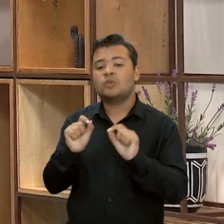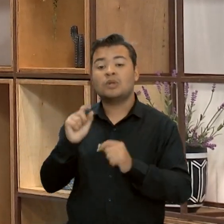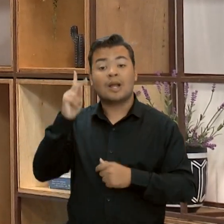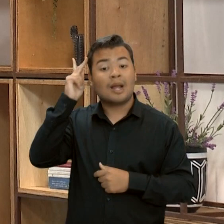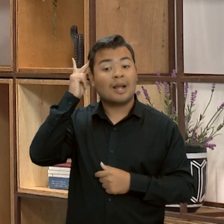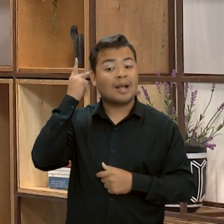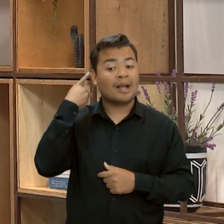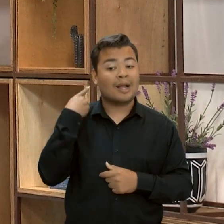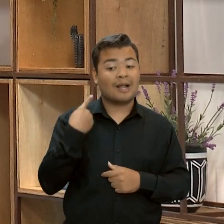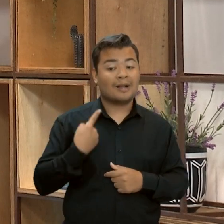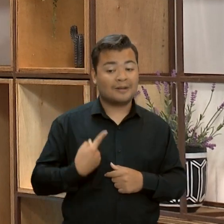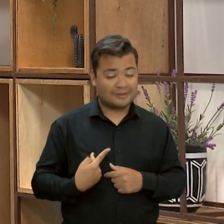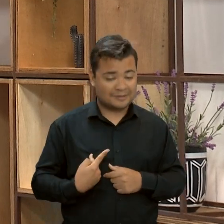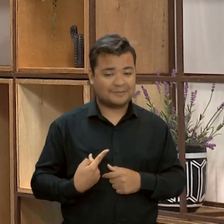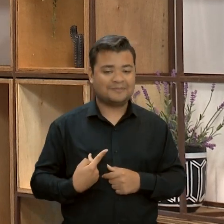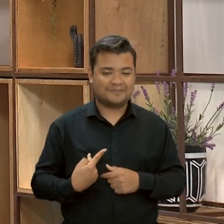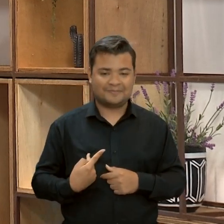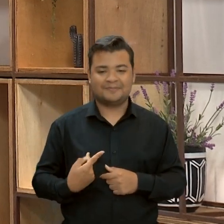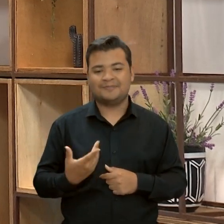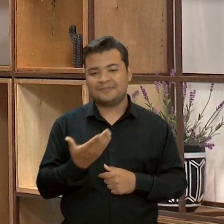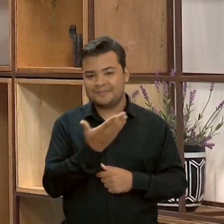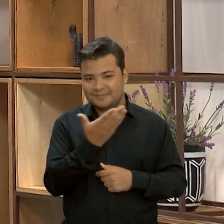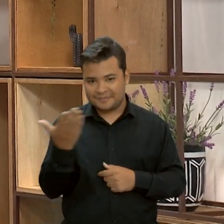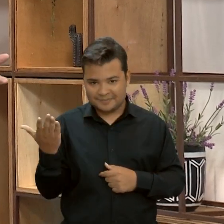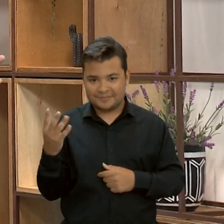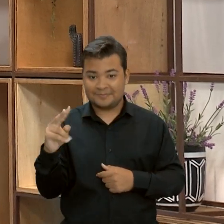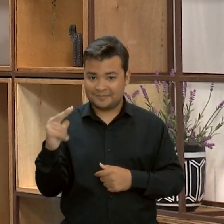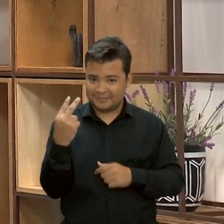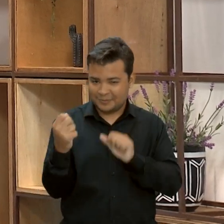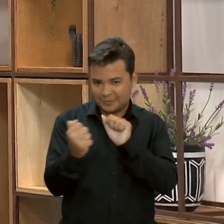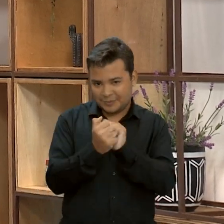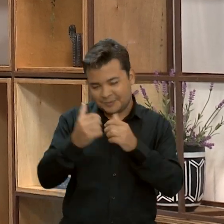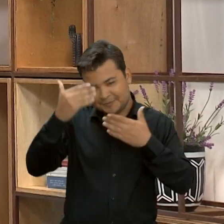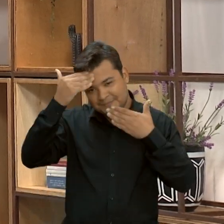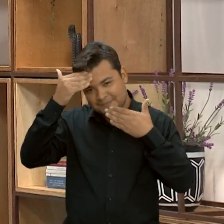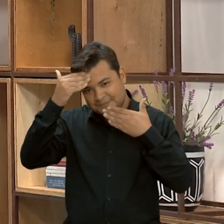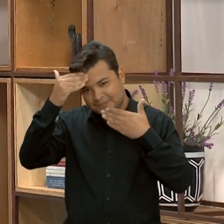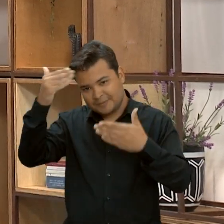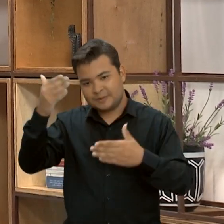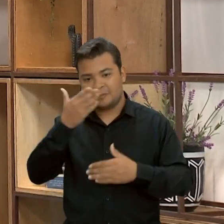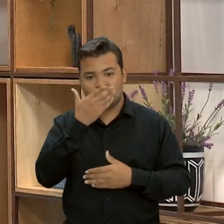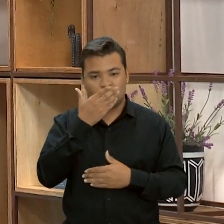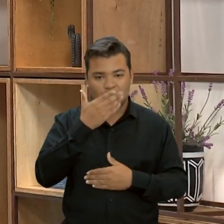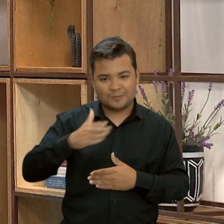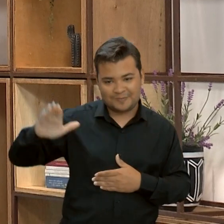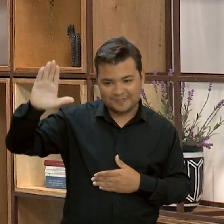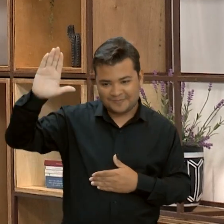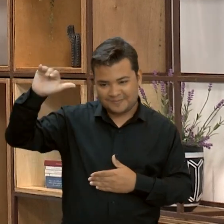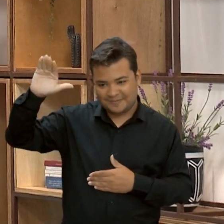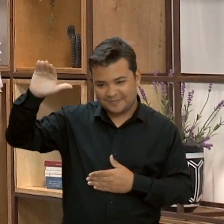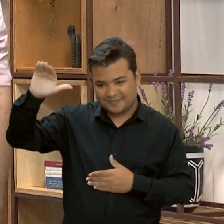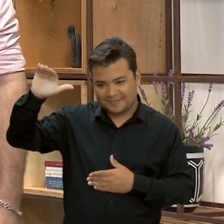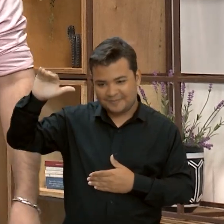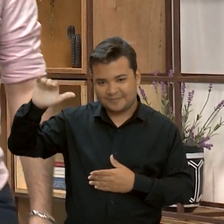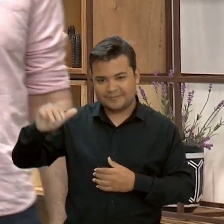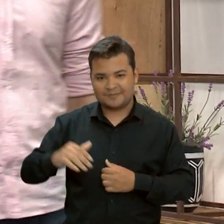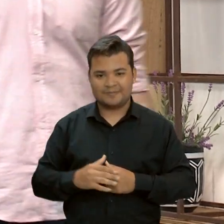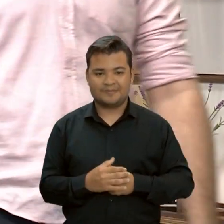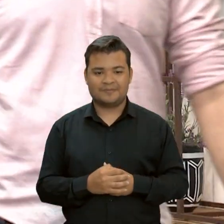vai estar aqui junto com vocês. Muito obrigado, então, por hoje estar aqui junto comigo. Beijos e até mais. Tchau!